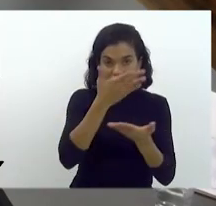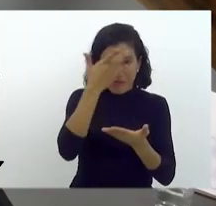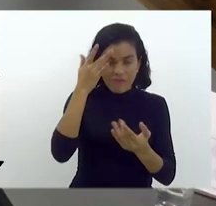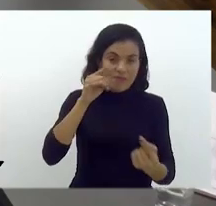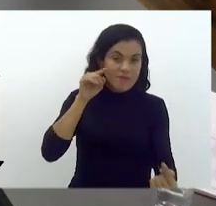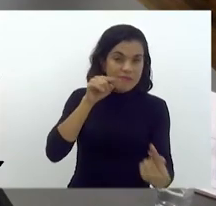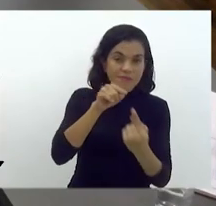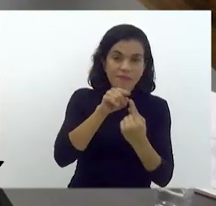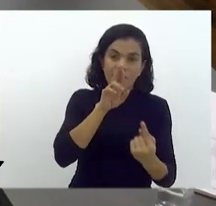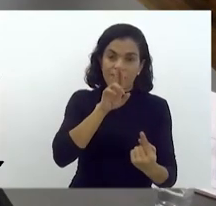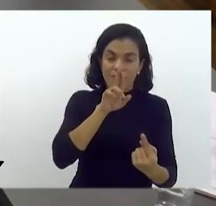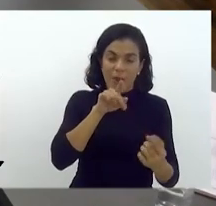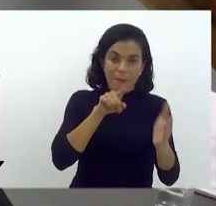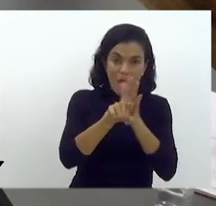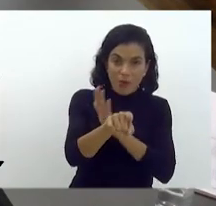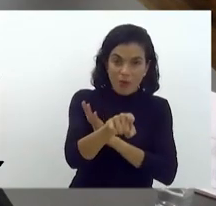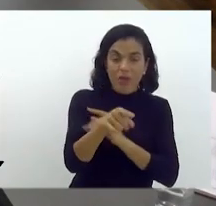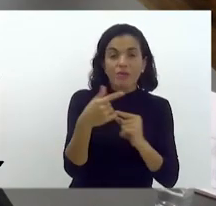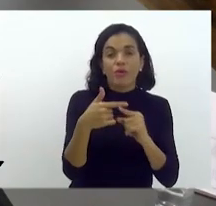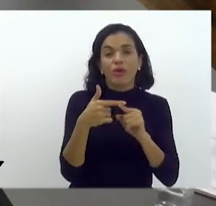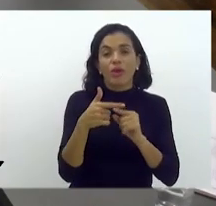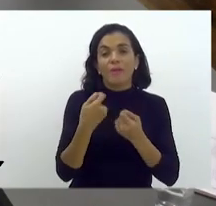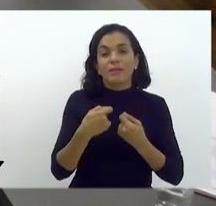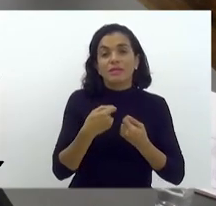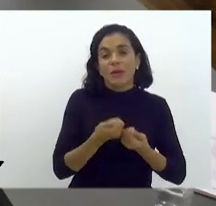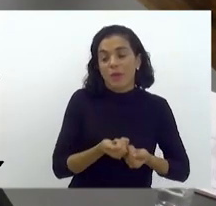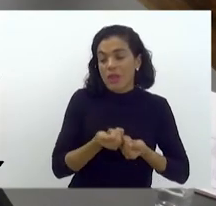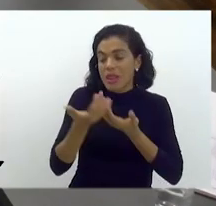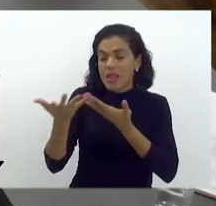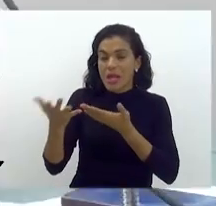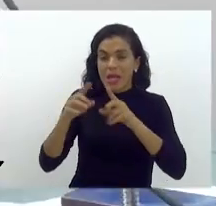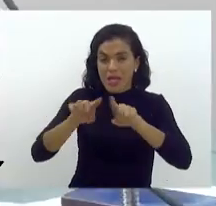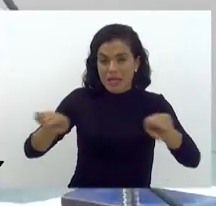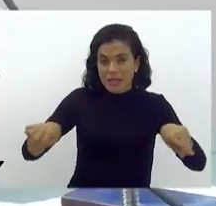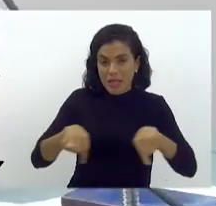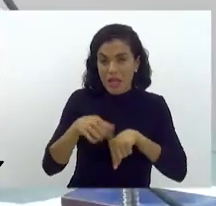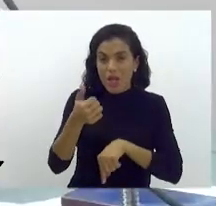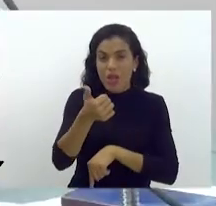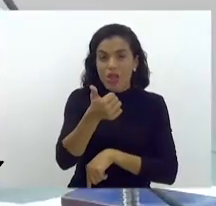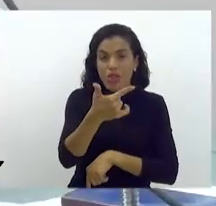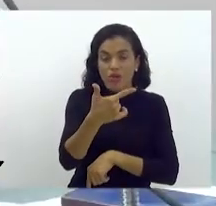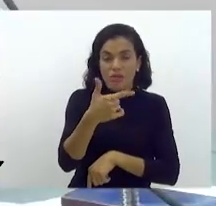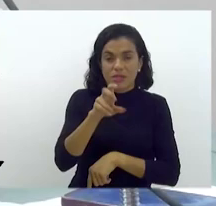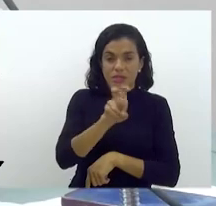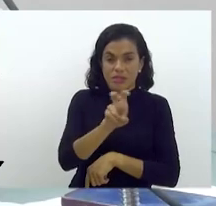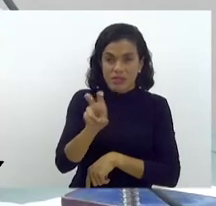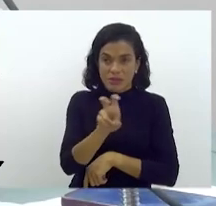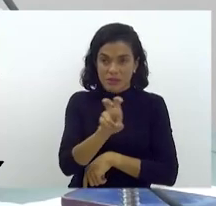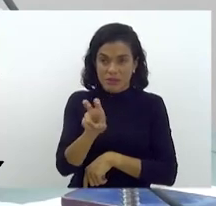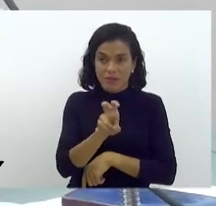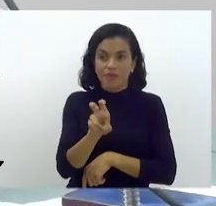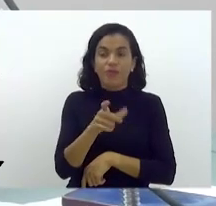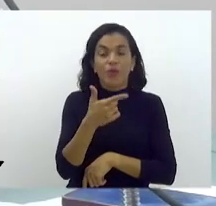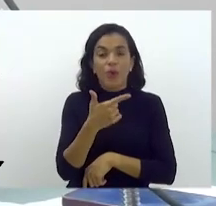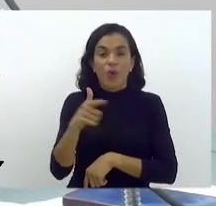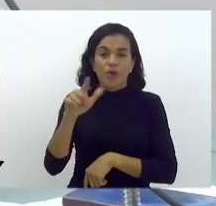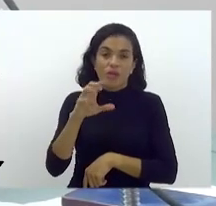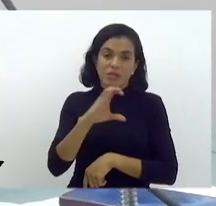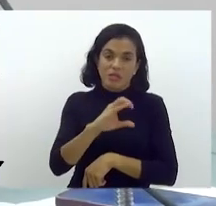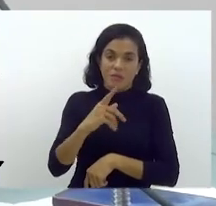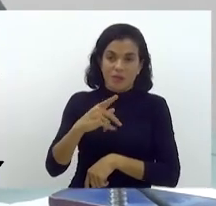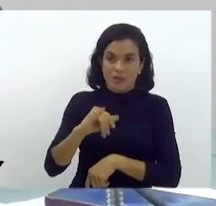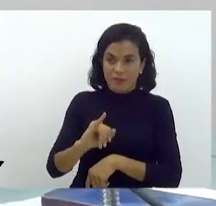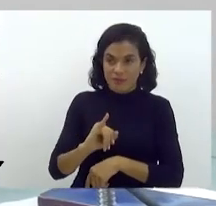objetivas na sua resposta porque nós teremos que entregar a sala as 12 45 por conta das reuniões das comissões permanentes